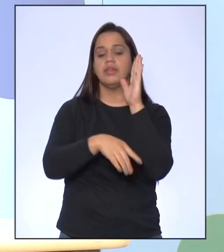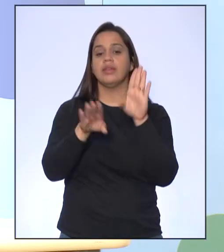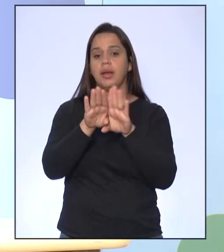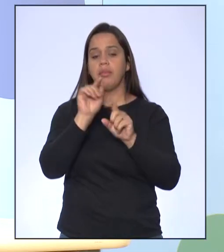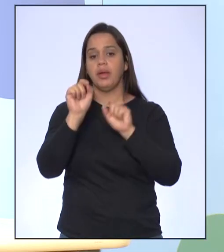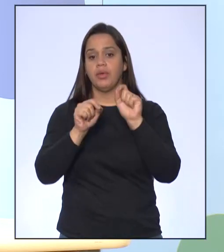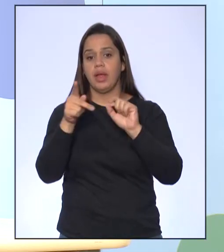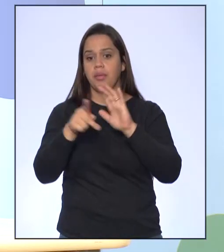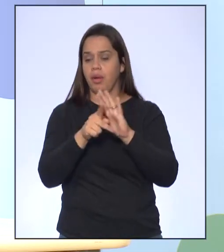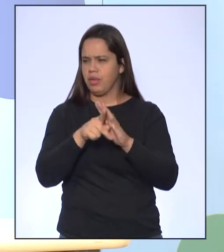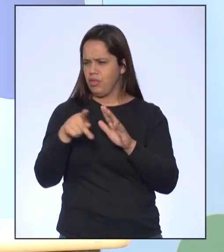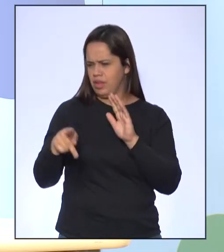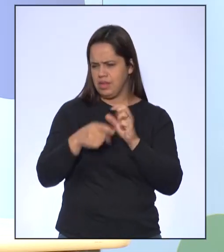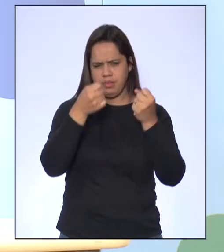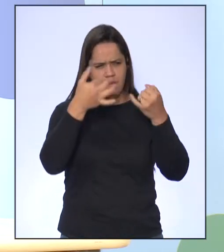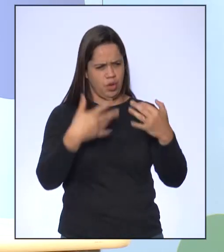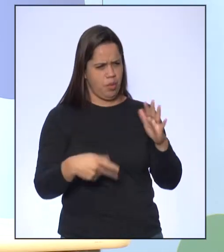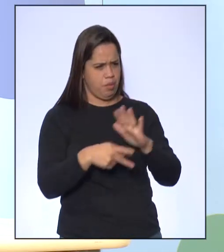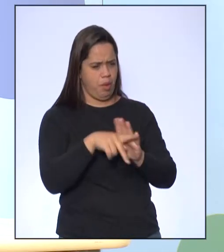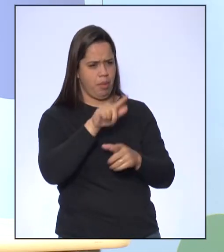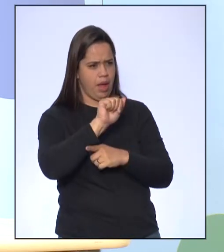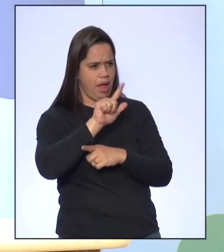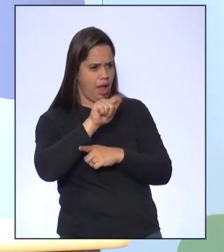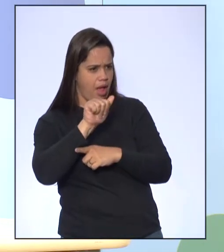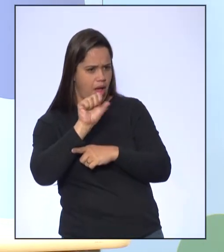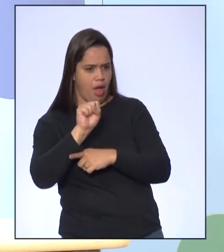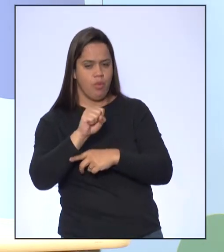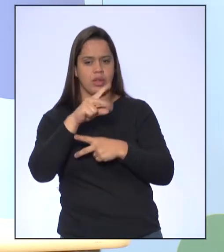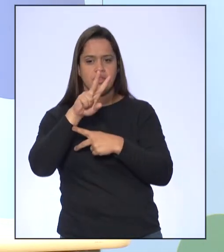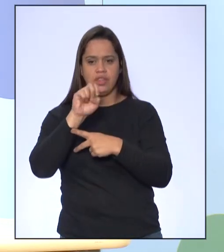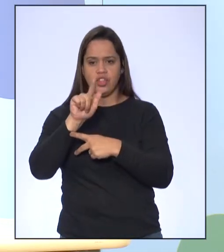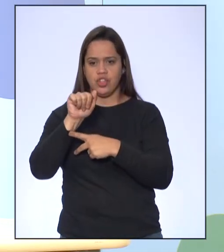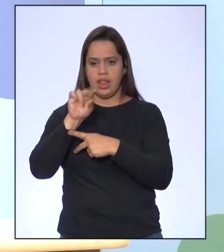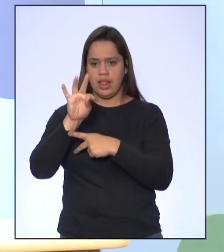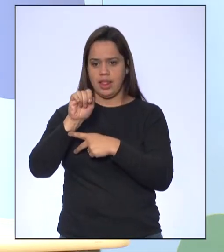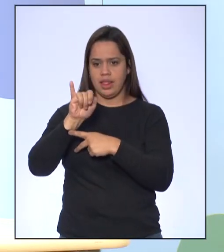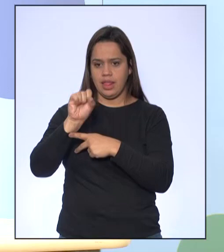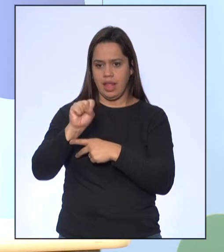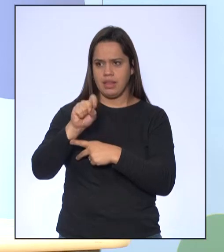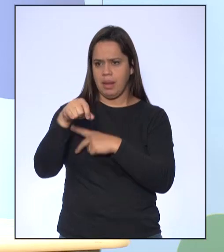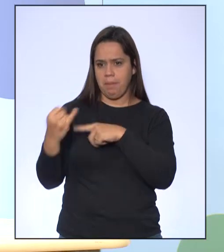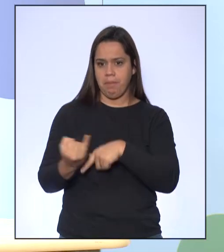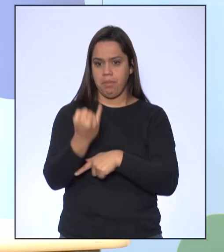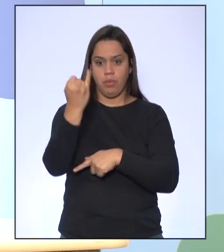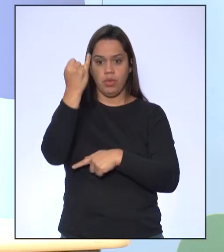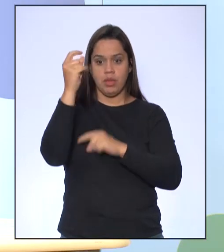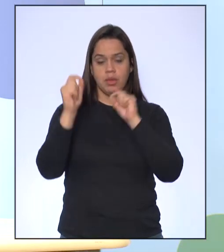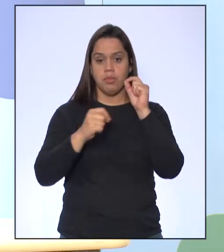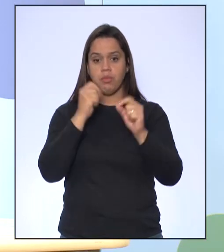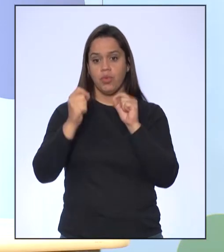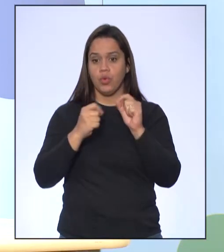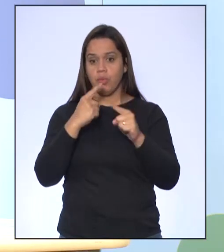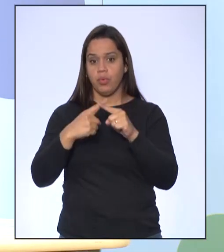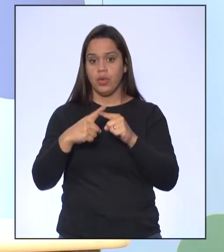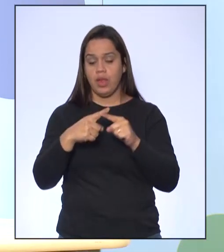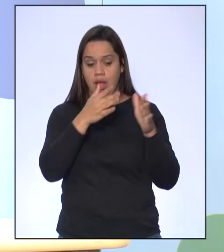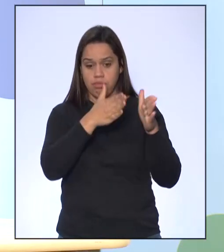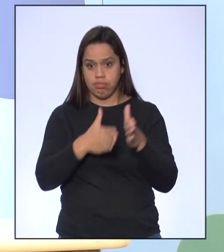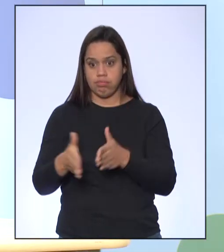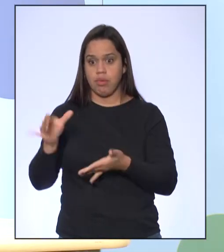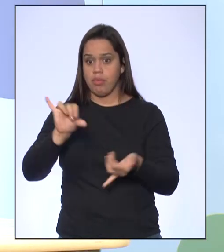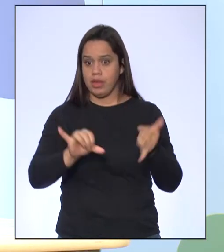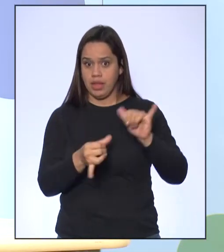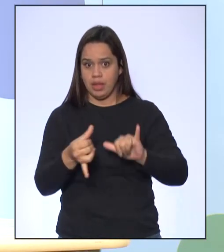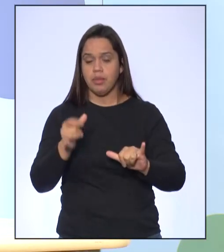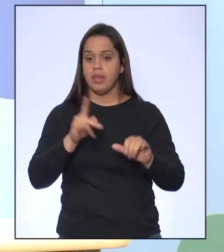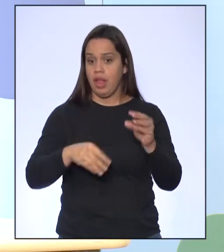algas, como você colocou aqui, eles são fundamentais porque ela é responsável por um processo químico, tem uma